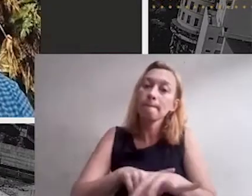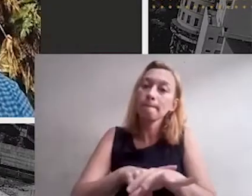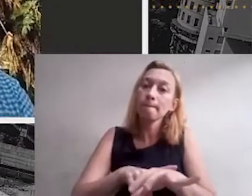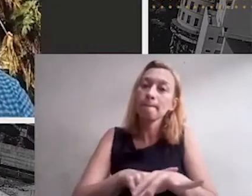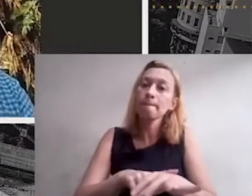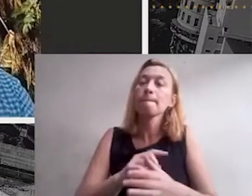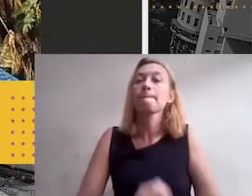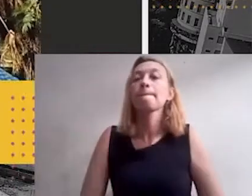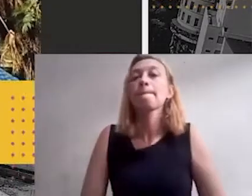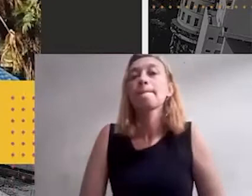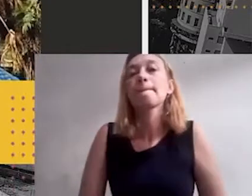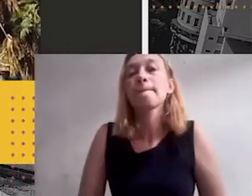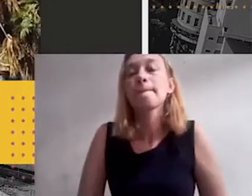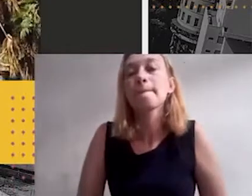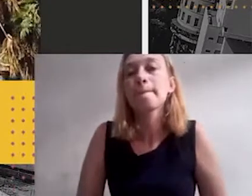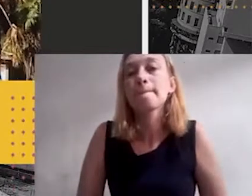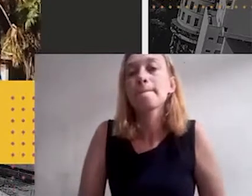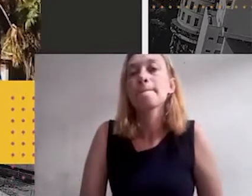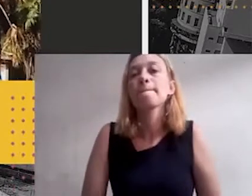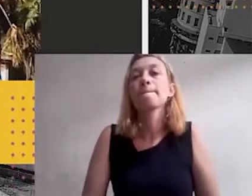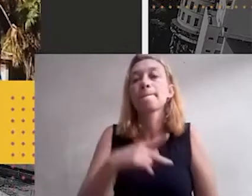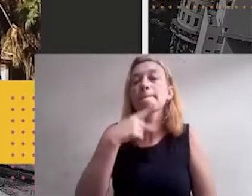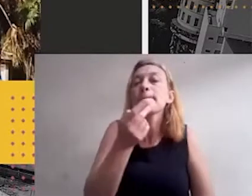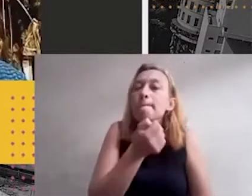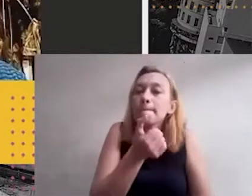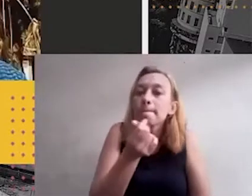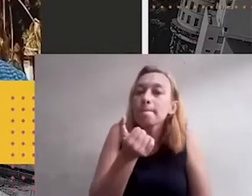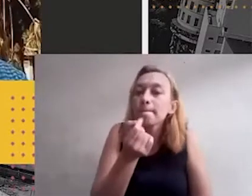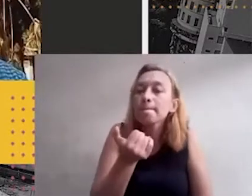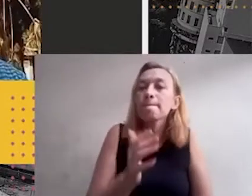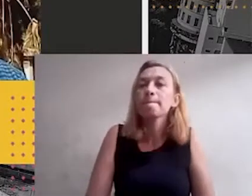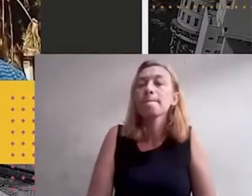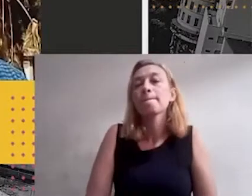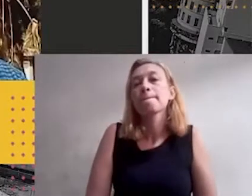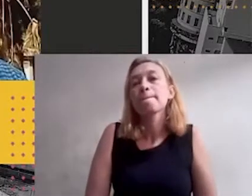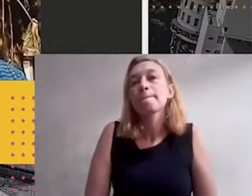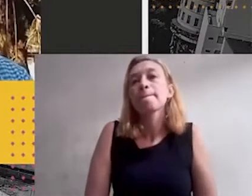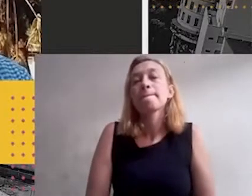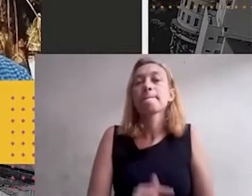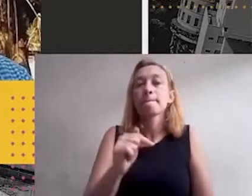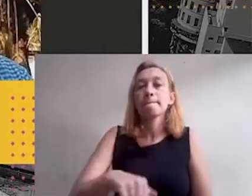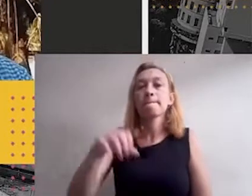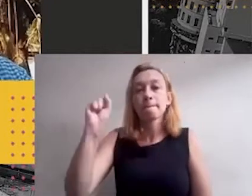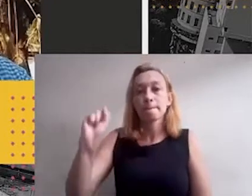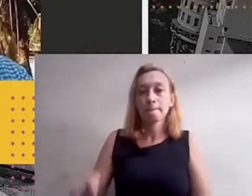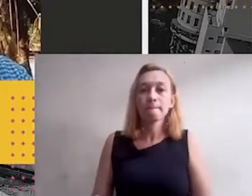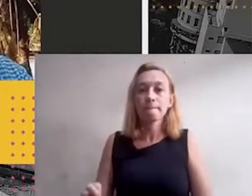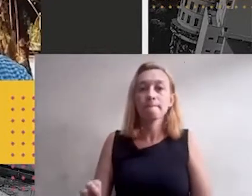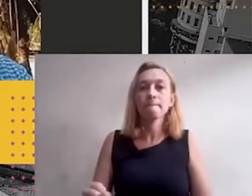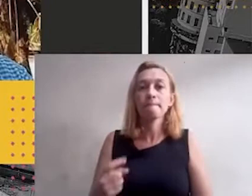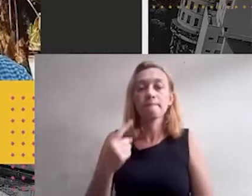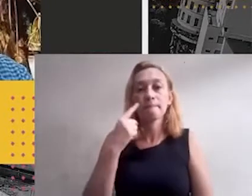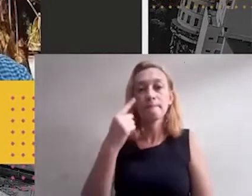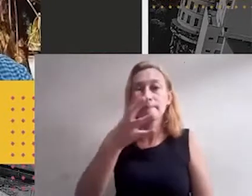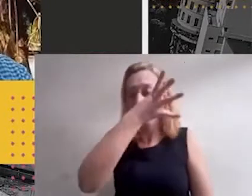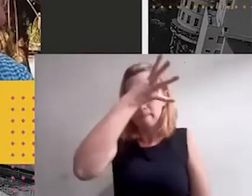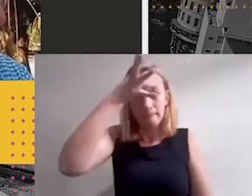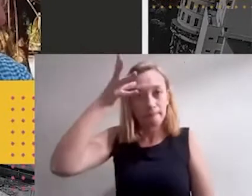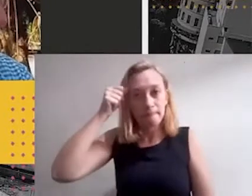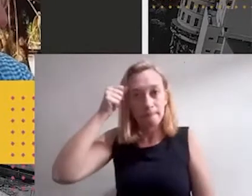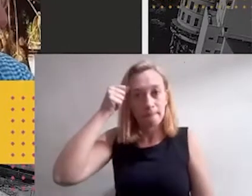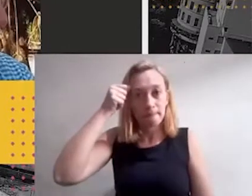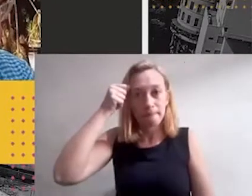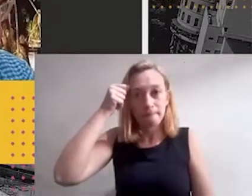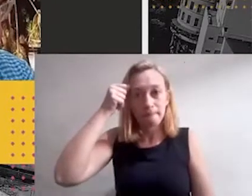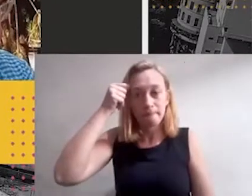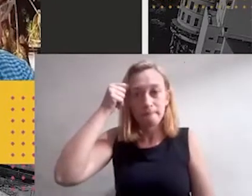um pouco qual é o... A gente vê aqui no Sul, a gente vê a Amazônia com um pouco de desespero hoje. A